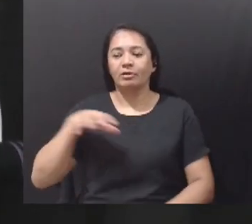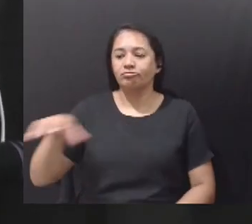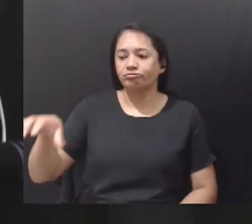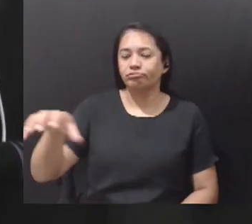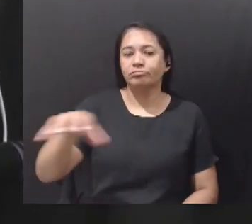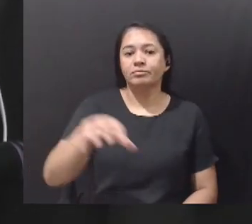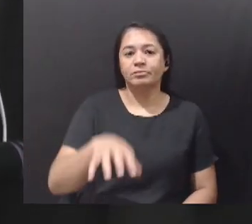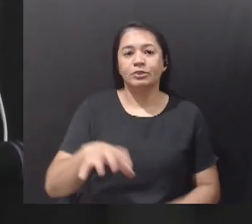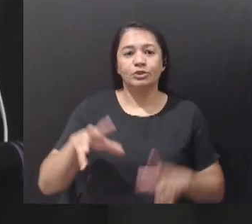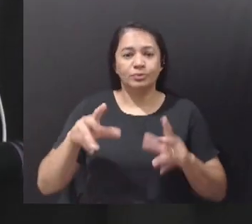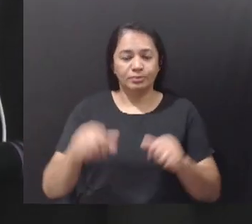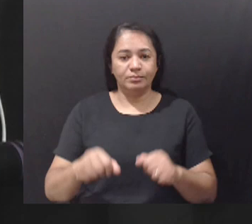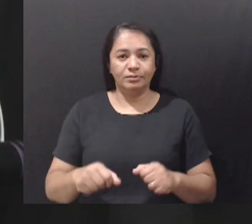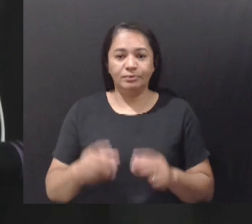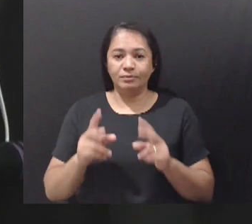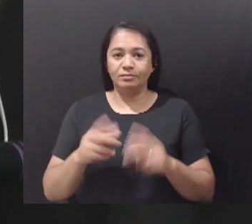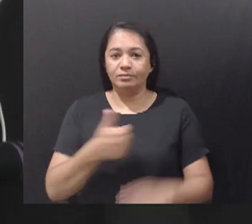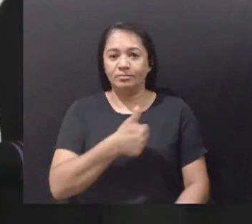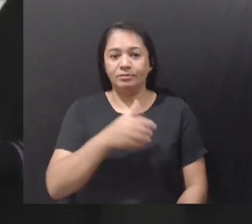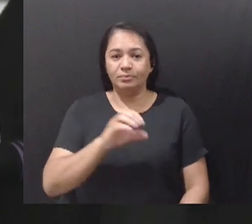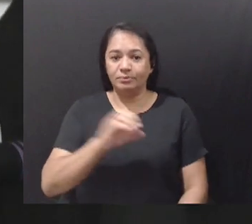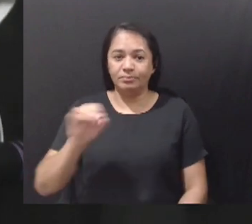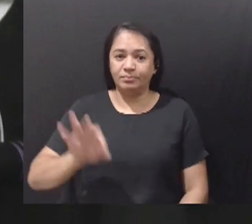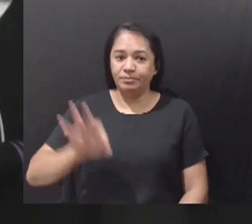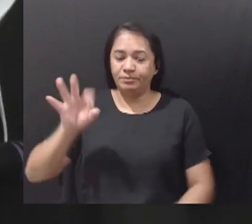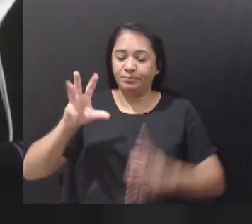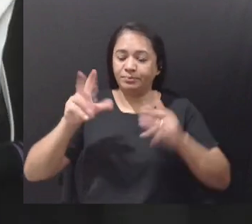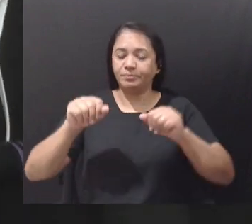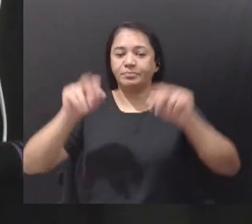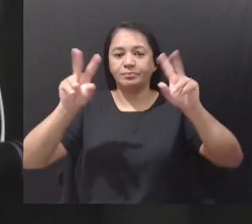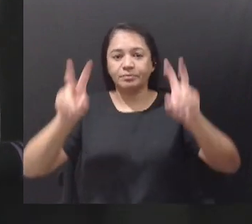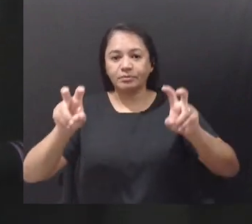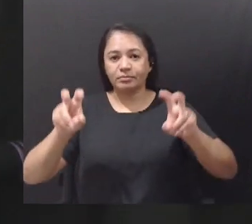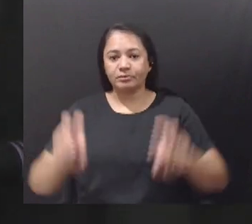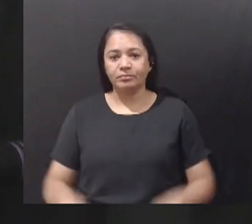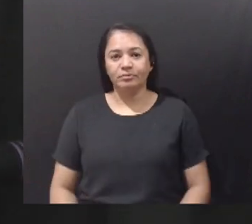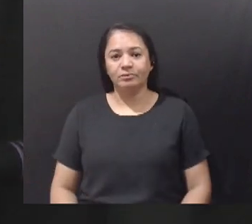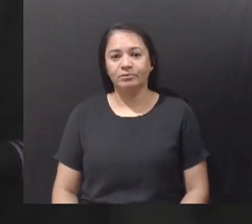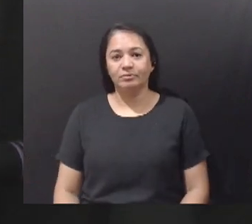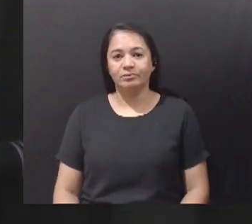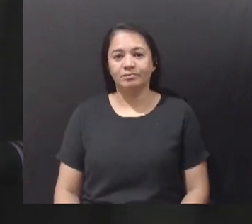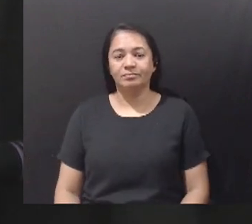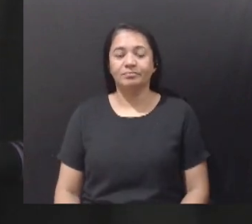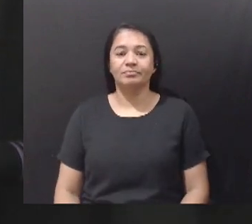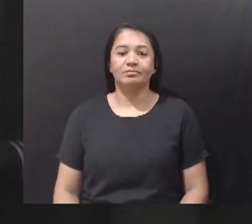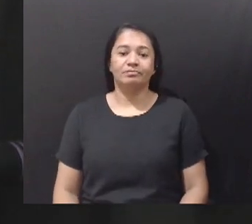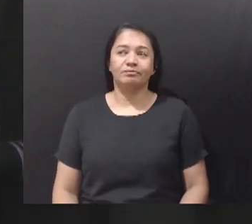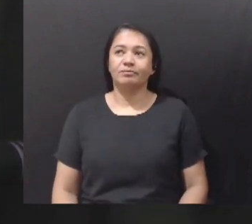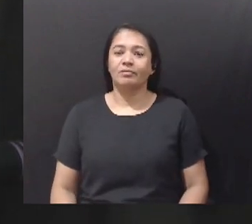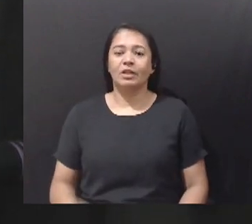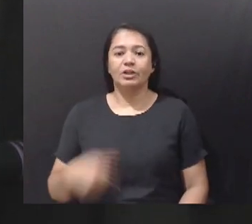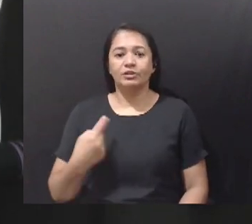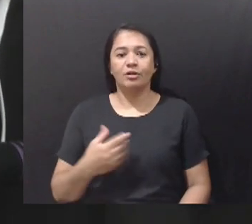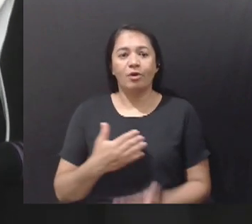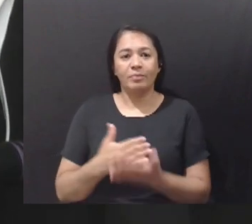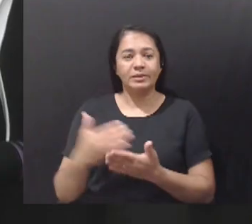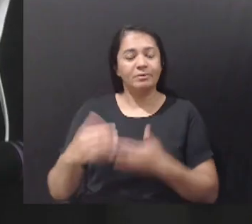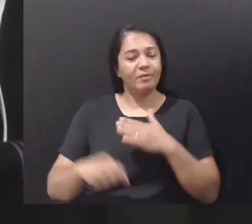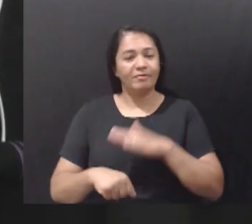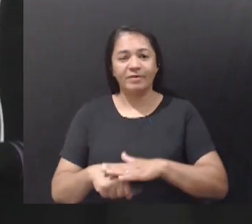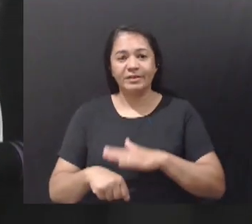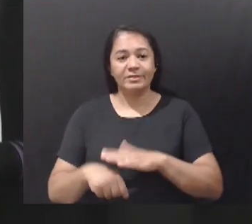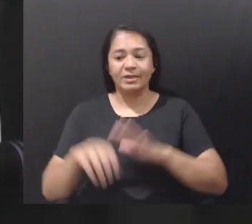aí é 100% de todos os temas. Tá. Não tinha um tema fora da conversa. E aí foi isso que nós começamos a fazer, né?